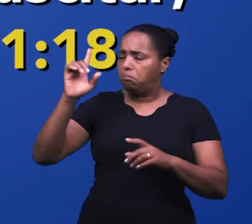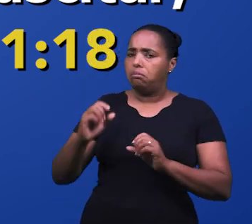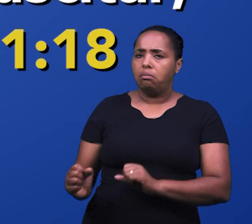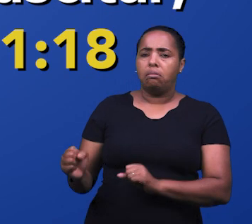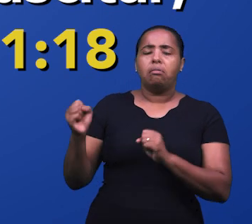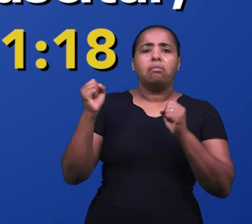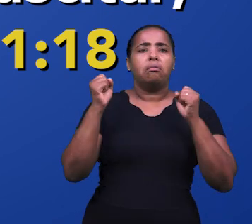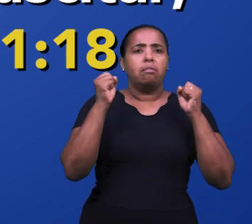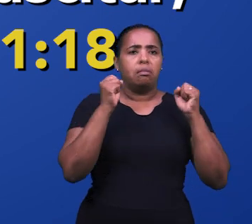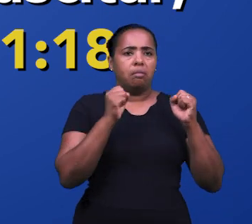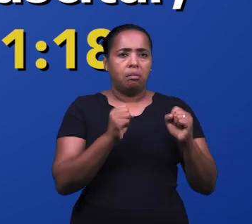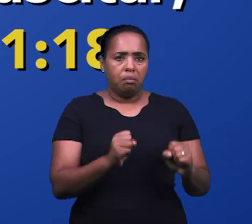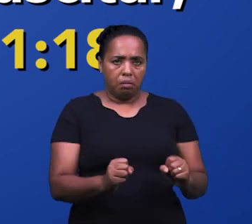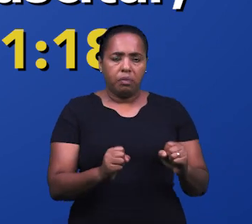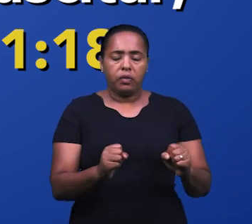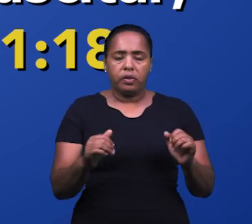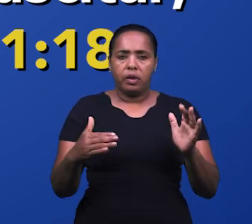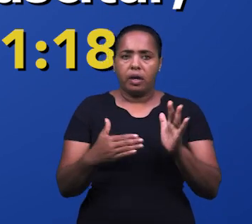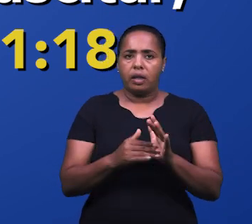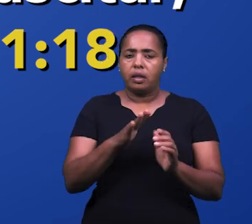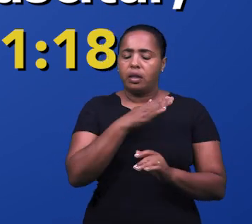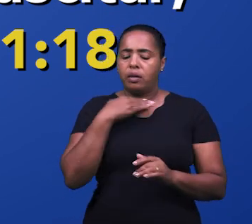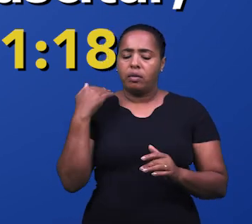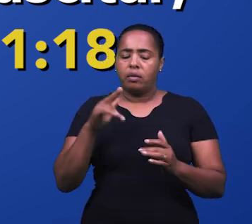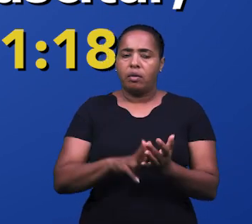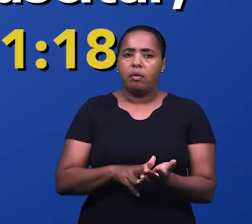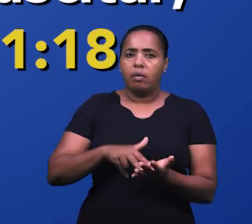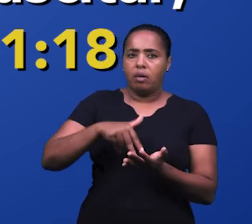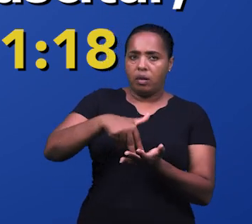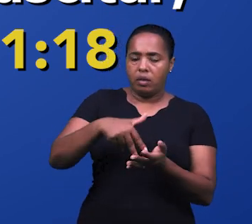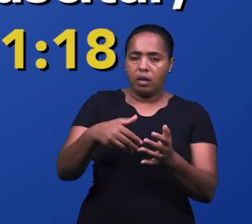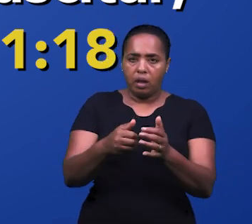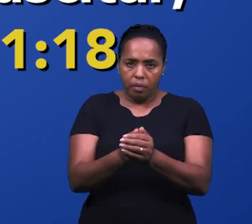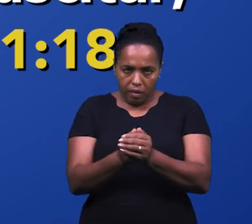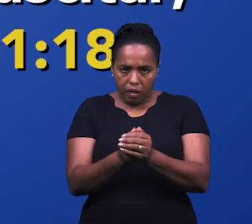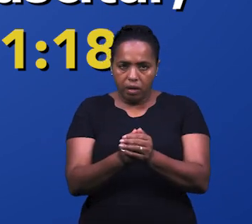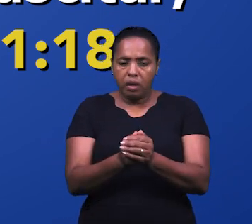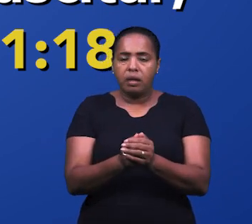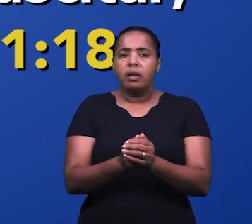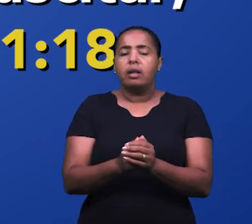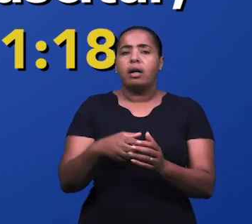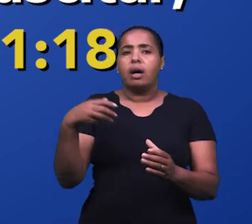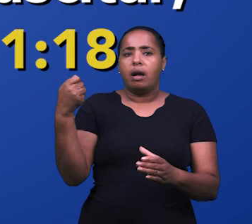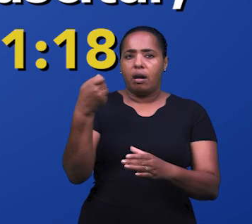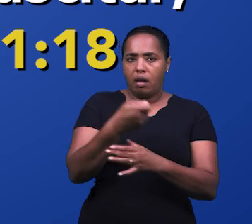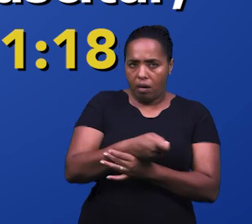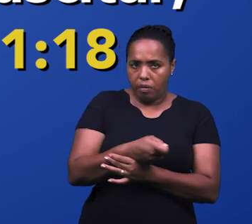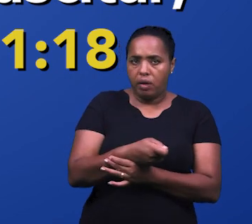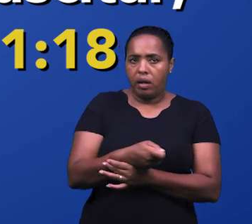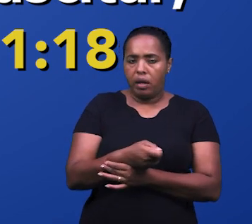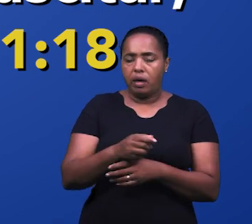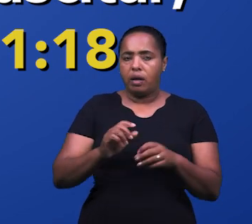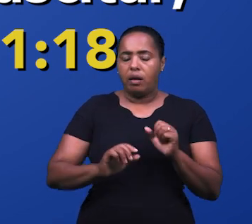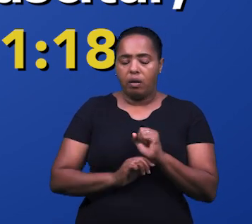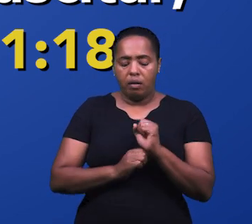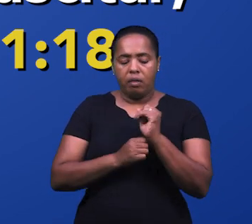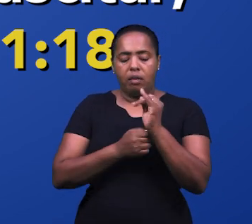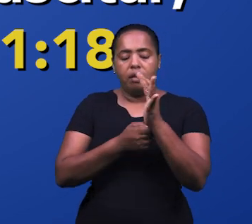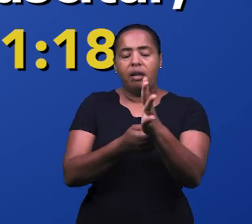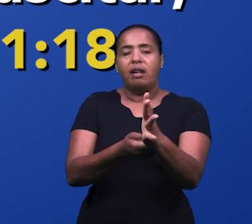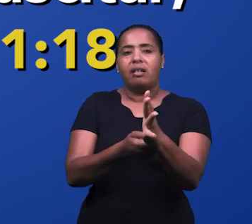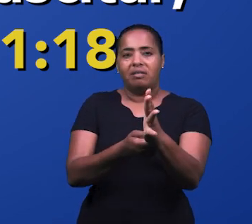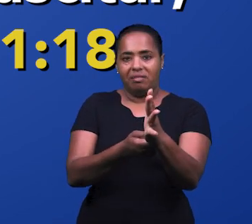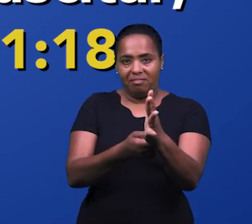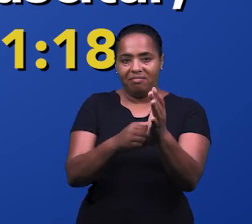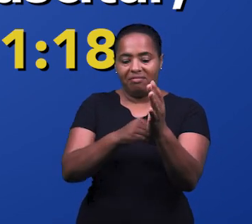poderoso para até dos mortos o ressuscitar. Amém, irmãos? Abraão alcançou o mistério revelado